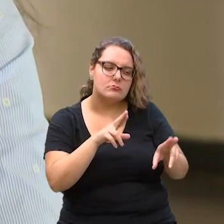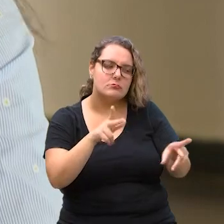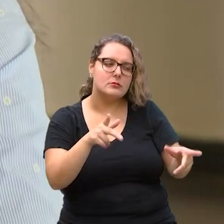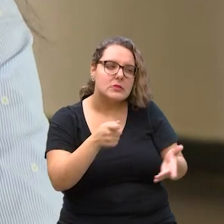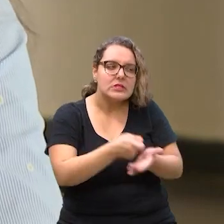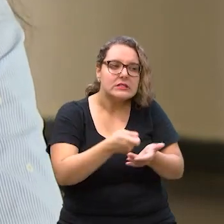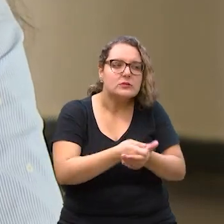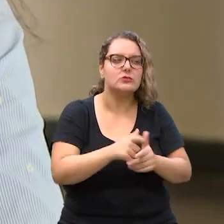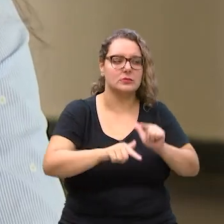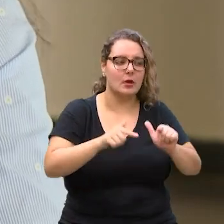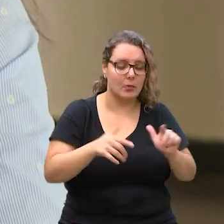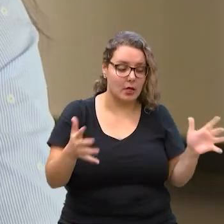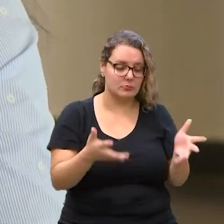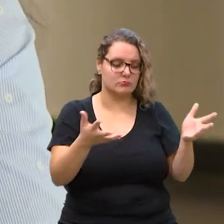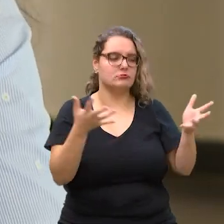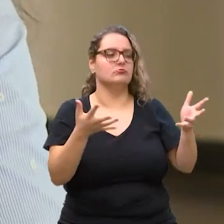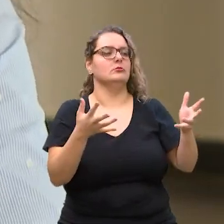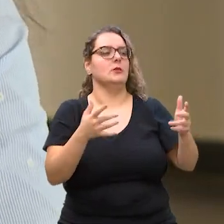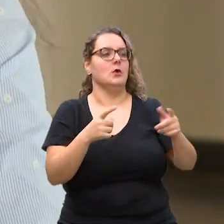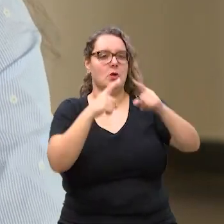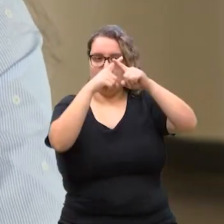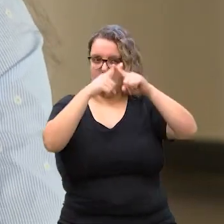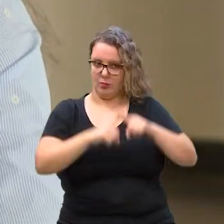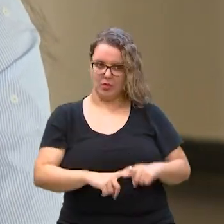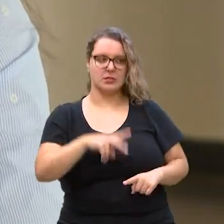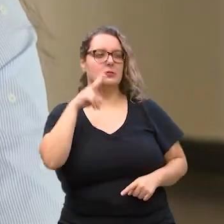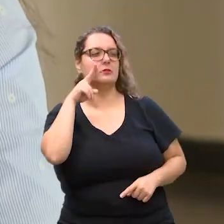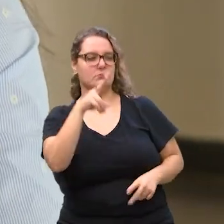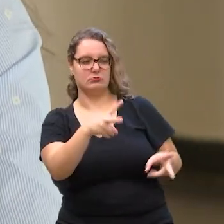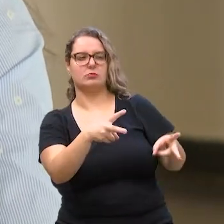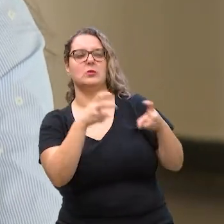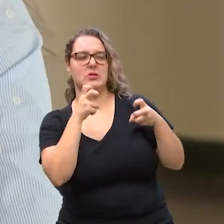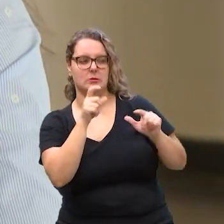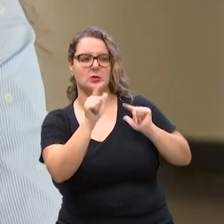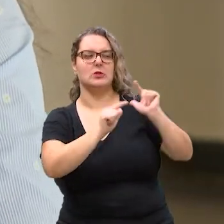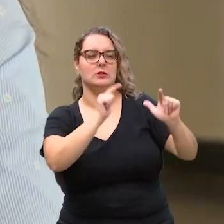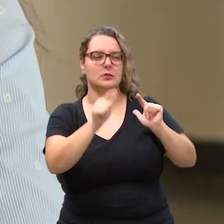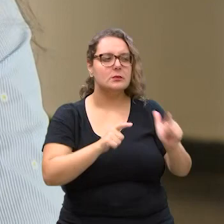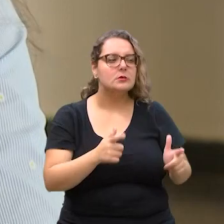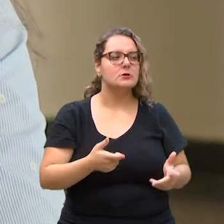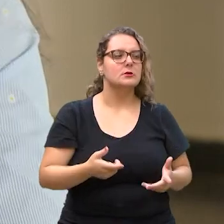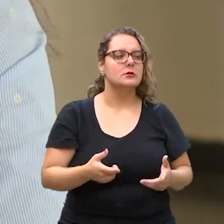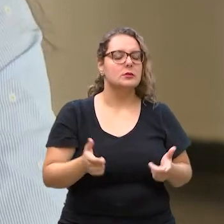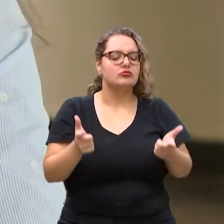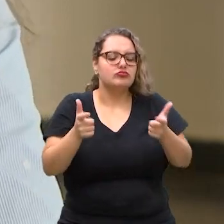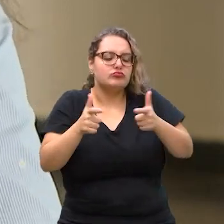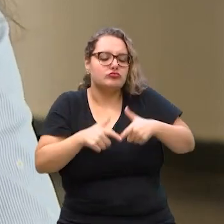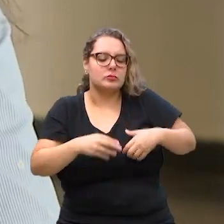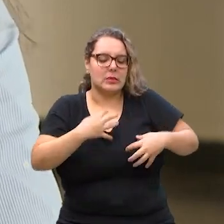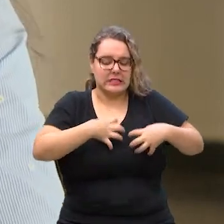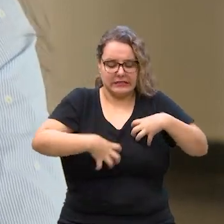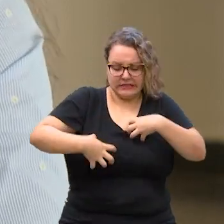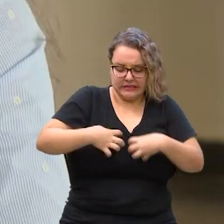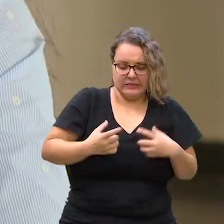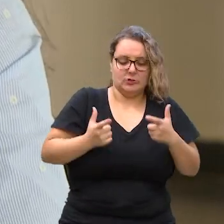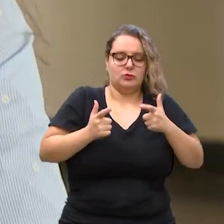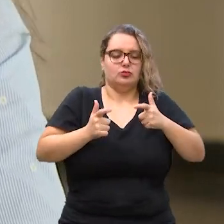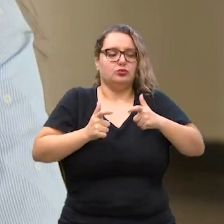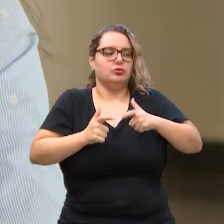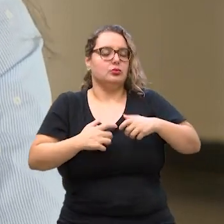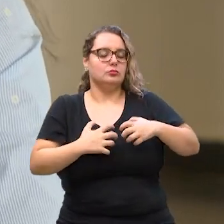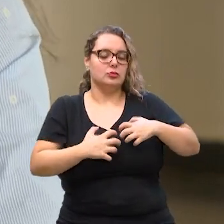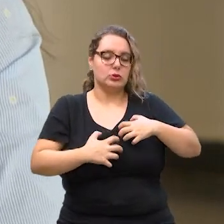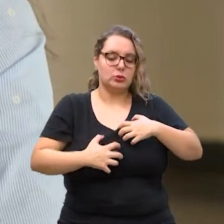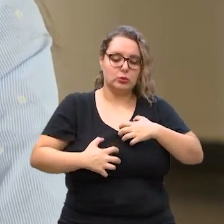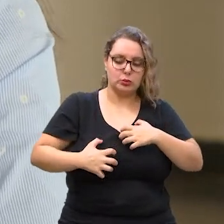mais concretos, né? Então, ver mais resultado em competição, de sentir diminuição da ansiedade, por exemplo.